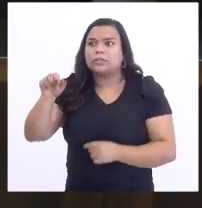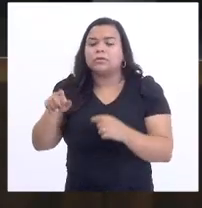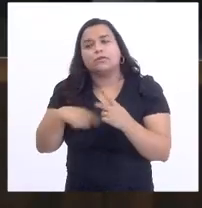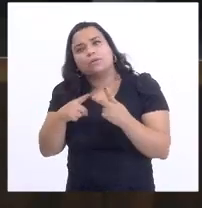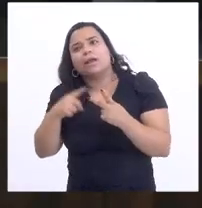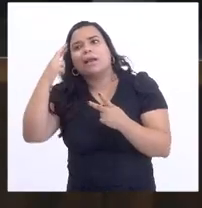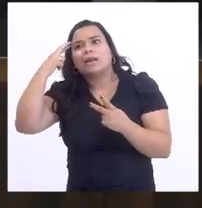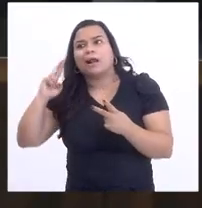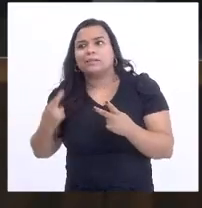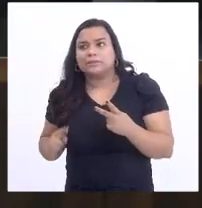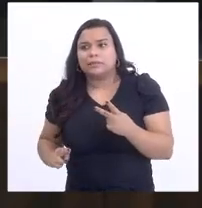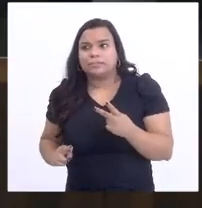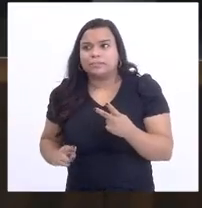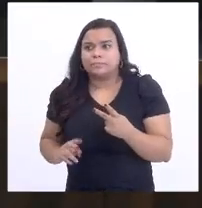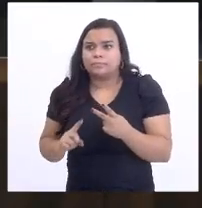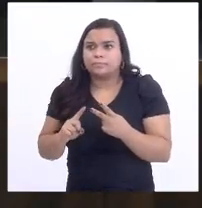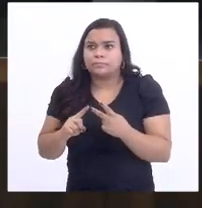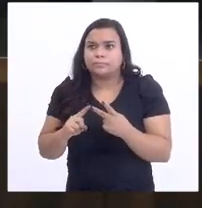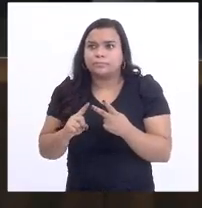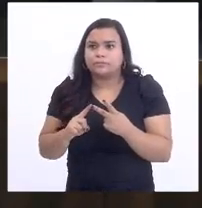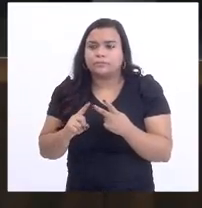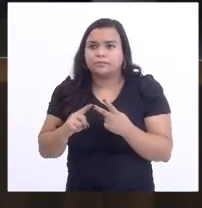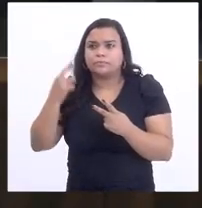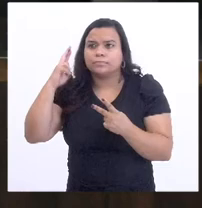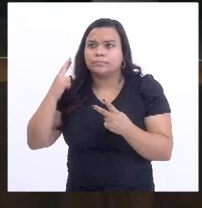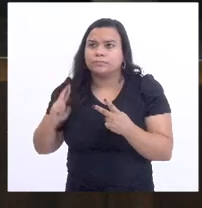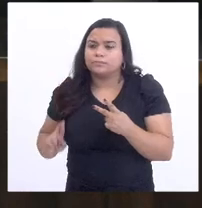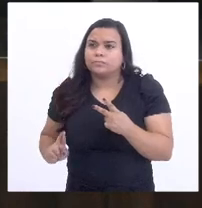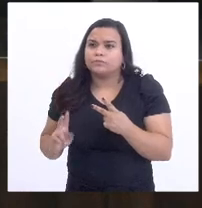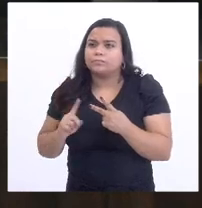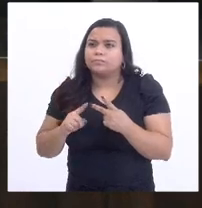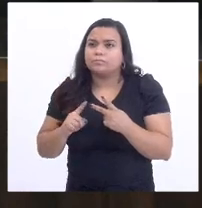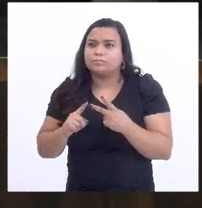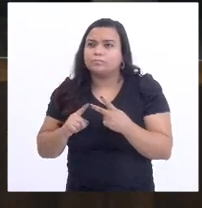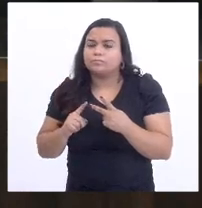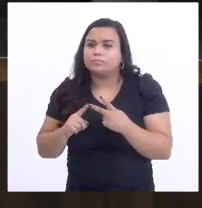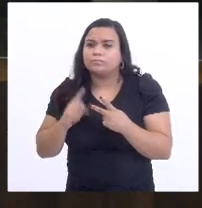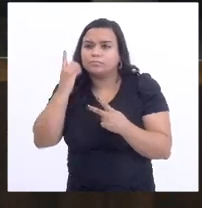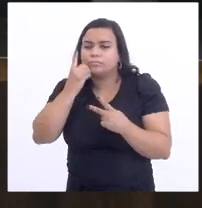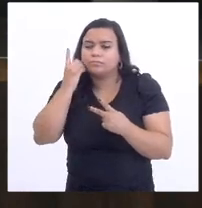Souza. Deputada Renata Souza.